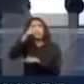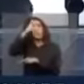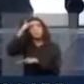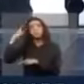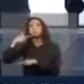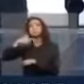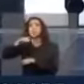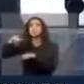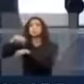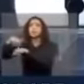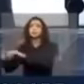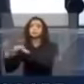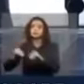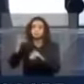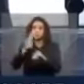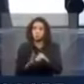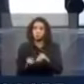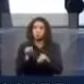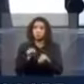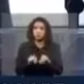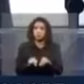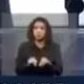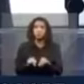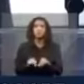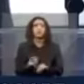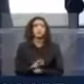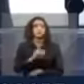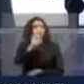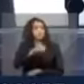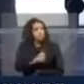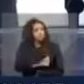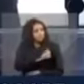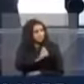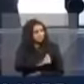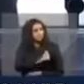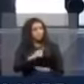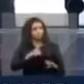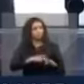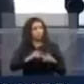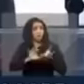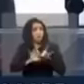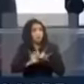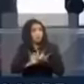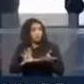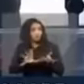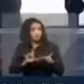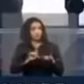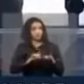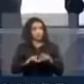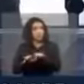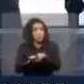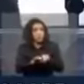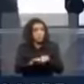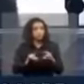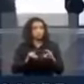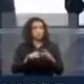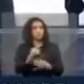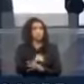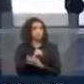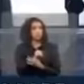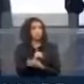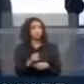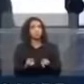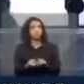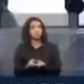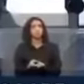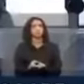no país a inviolabilidade da vida, a liberdade, a igualdade, a segurança e a